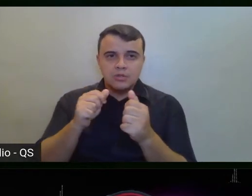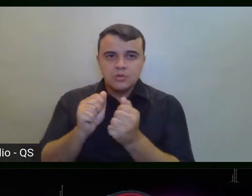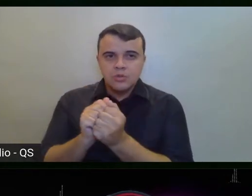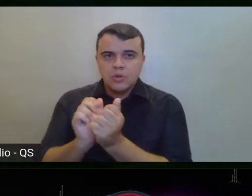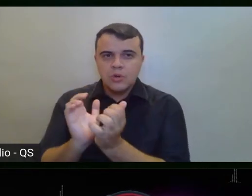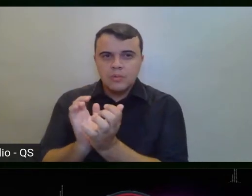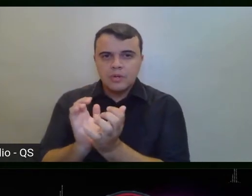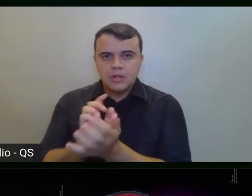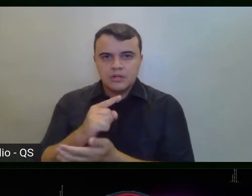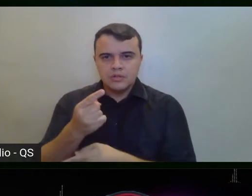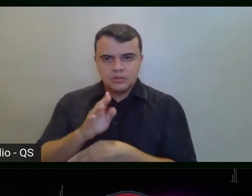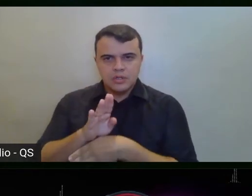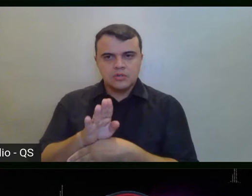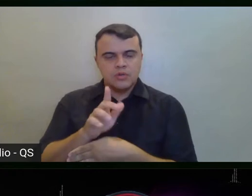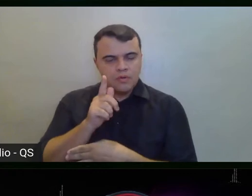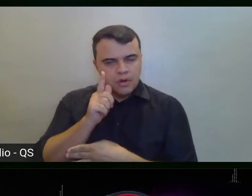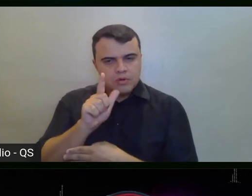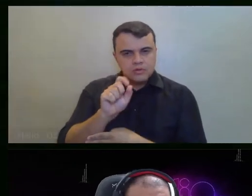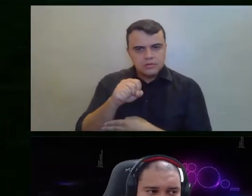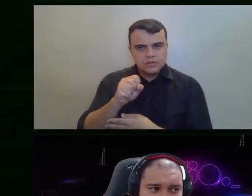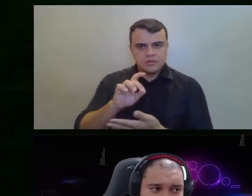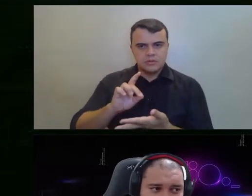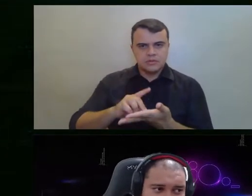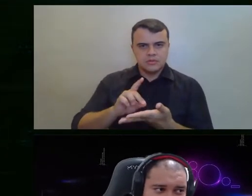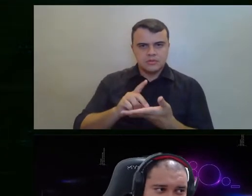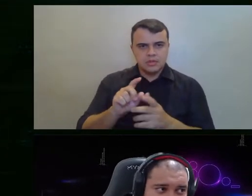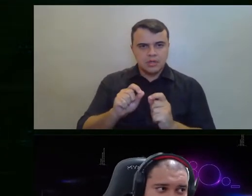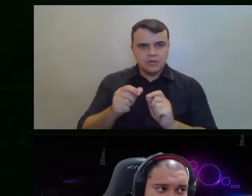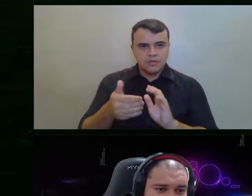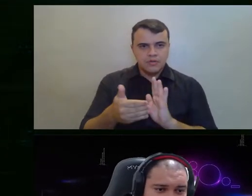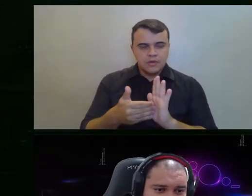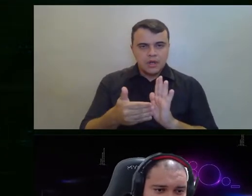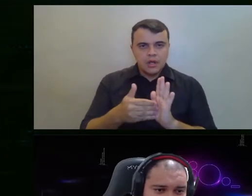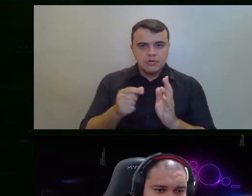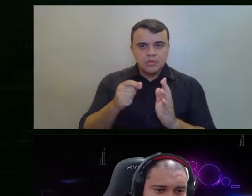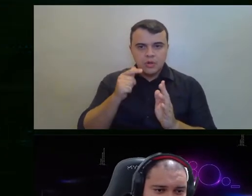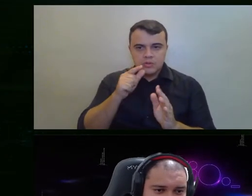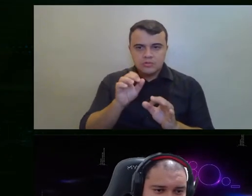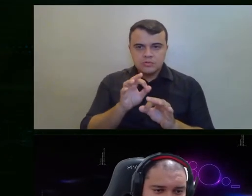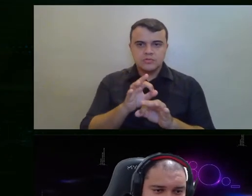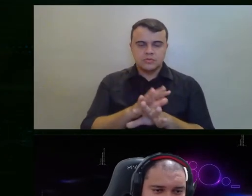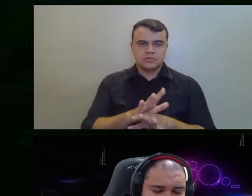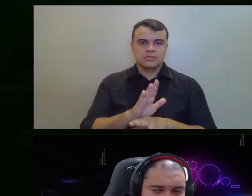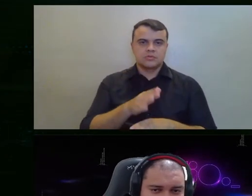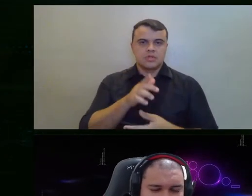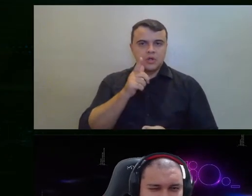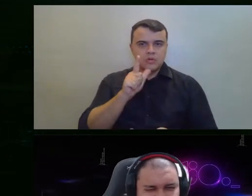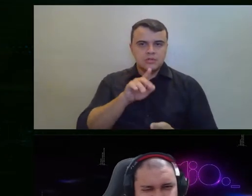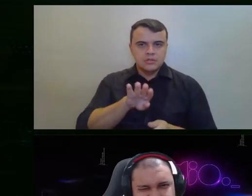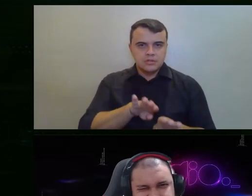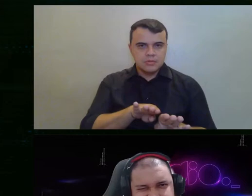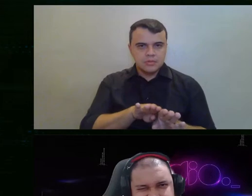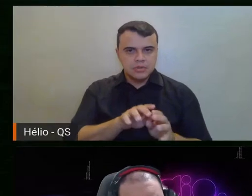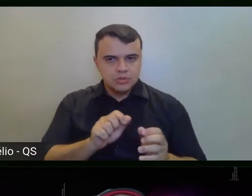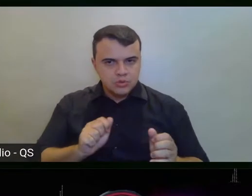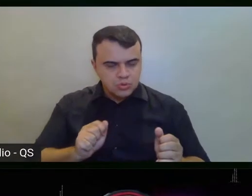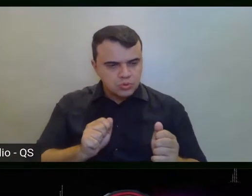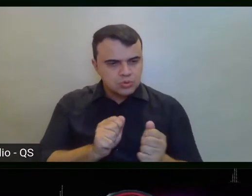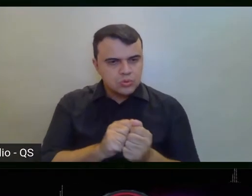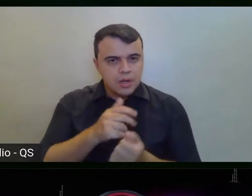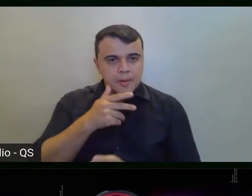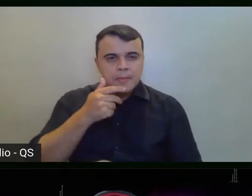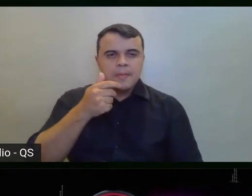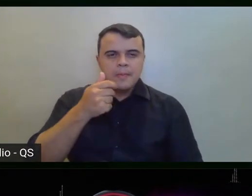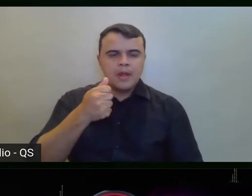comunidade com a nossa ajuda você vai conseguir realmente chegar até o final vai conseguir concluir essa jornada e vai conseguir tá ali entre os melhores